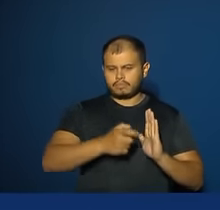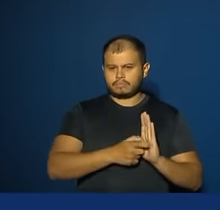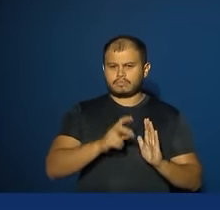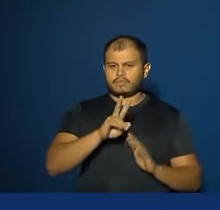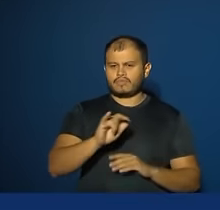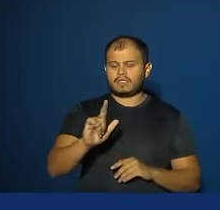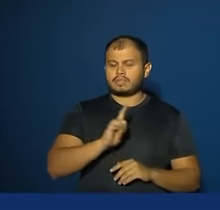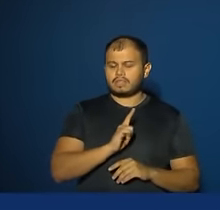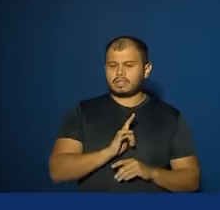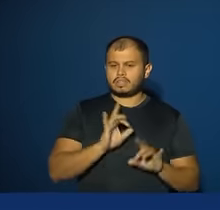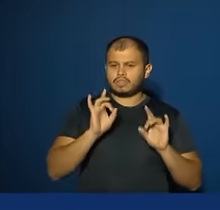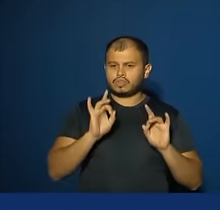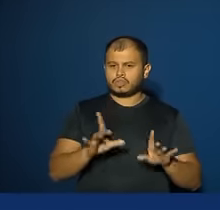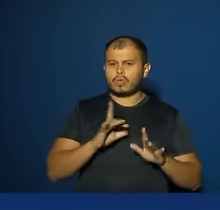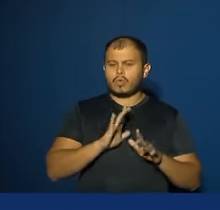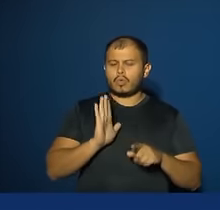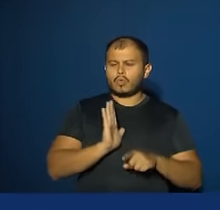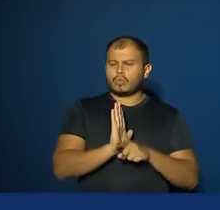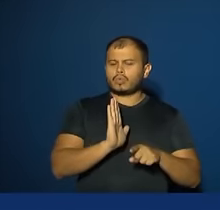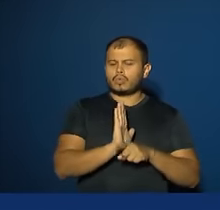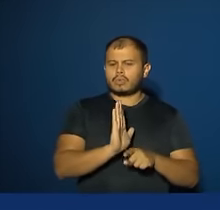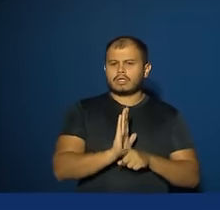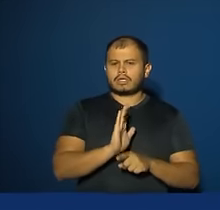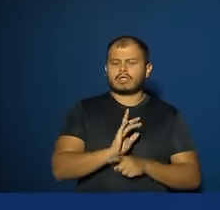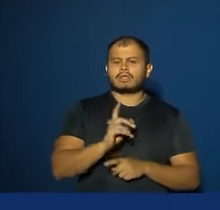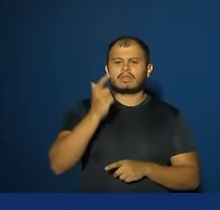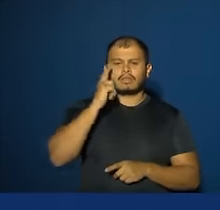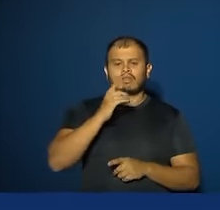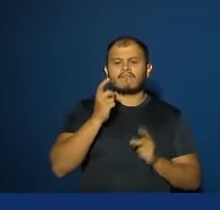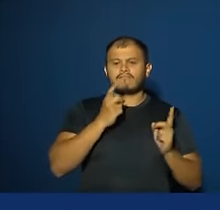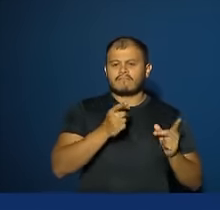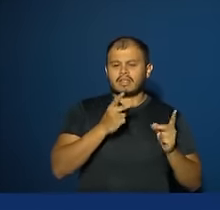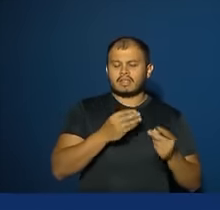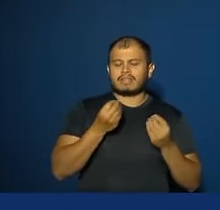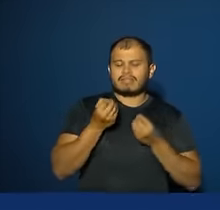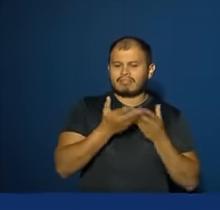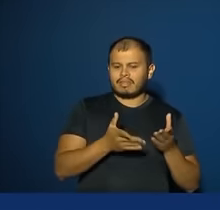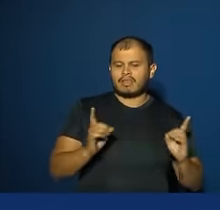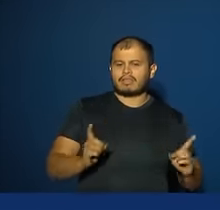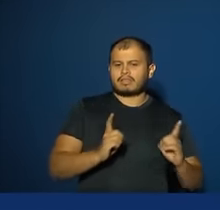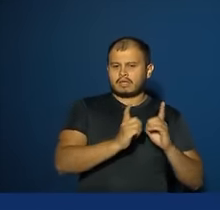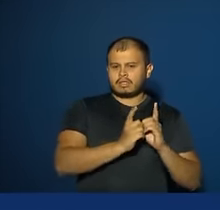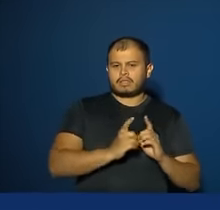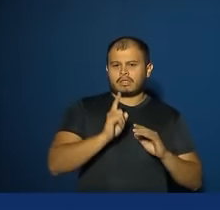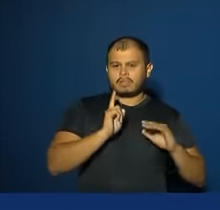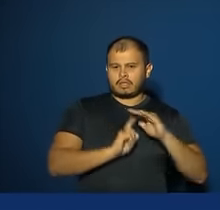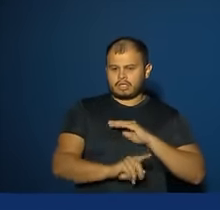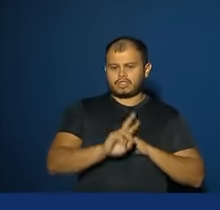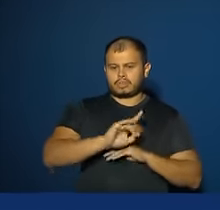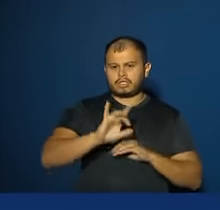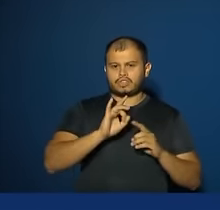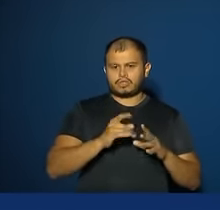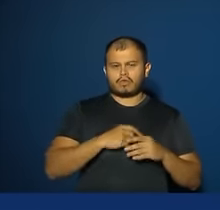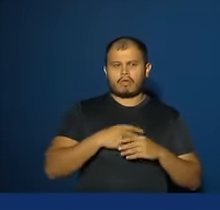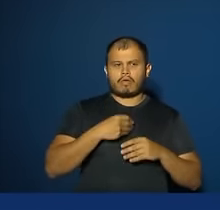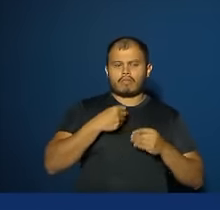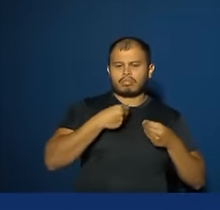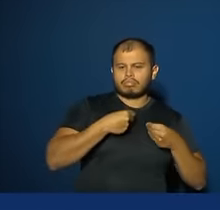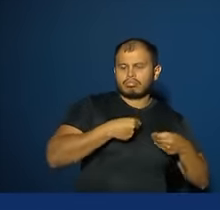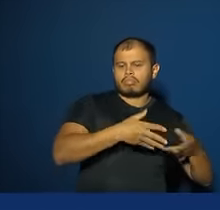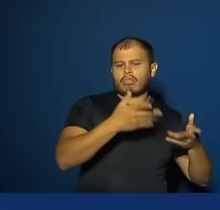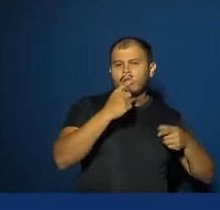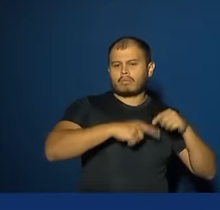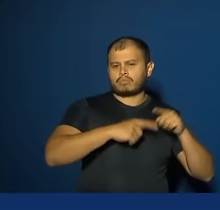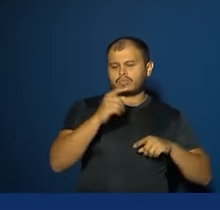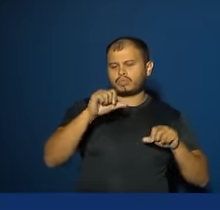muito como um assistente ao cliente, né? Para tentar vender para o cliente aquilo que ele precisa, aquilo que ele quer, né? E não tentar empurrar um produto ruim, né?